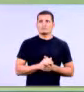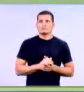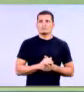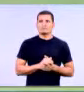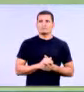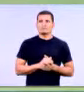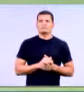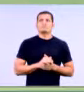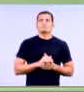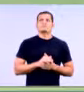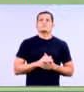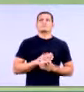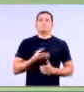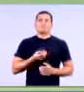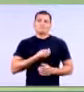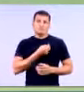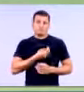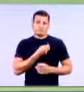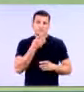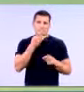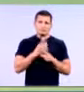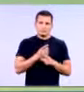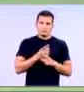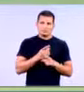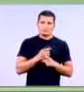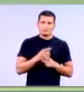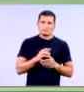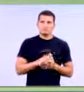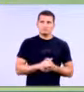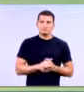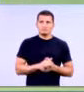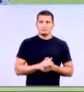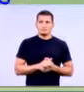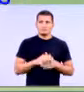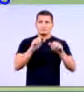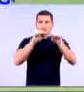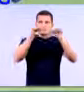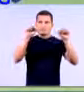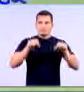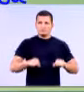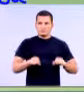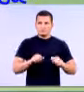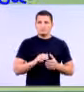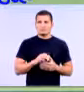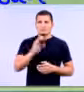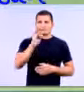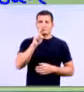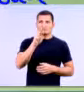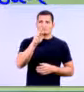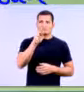o encontro presencial e o sistema de tutoria.